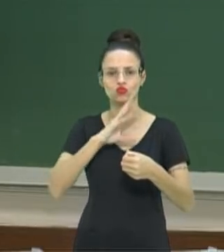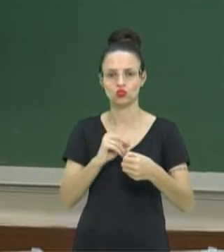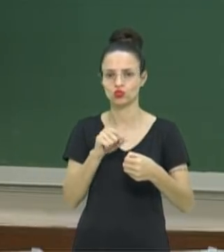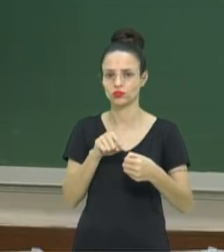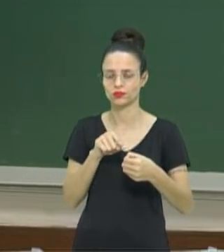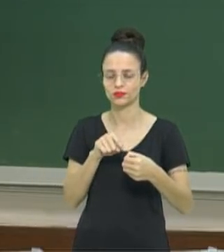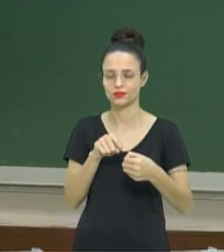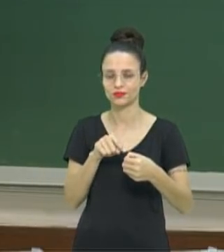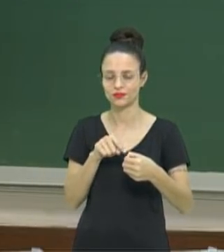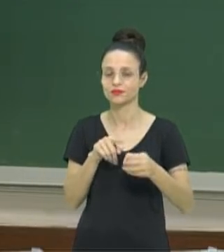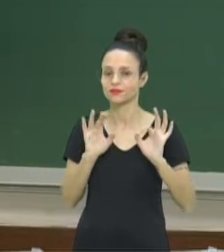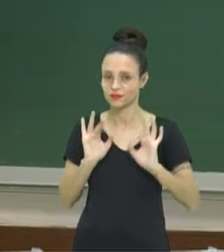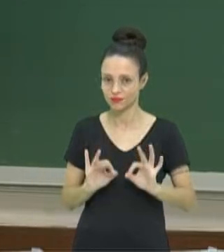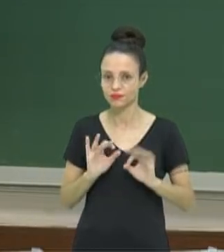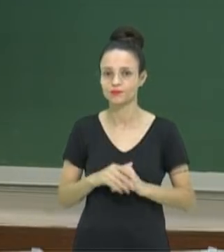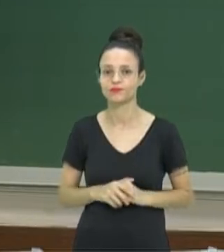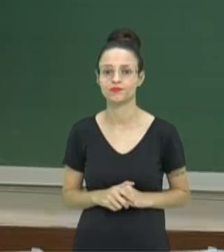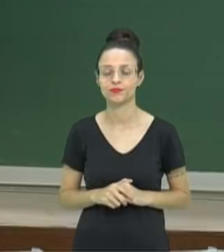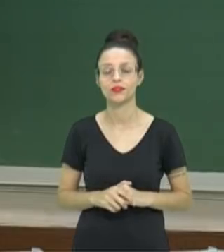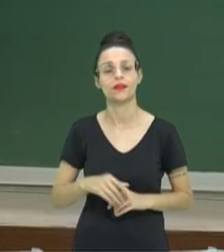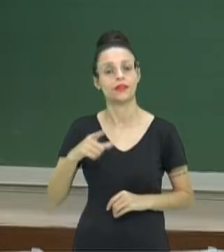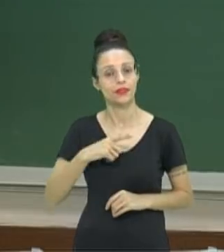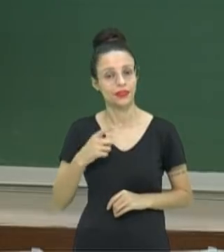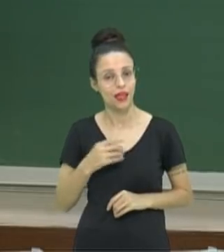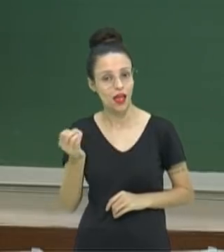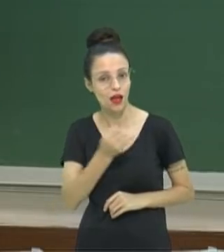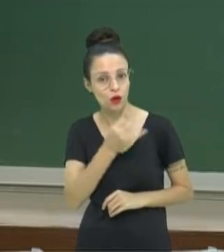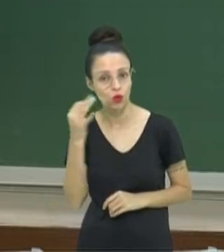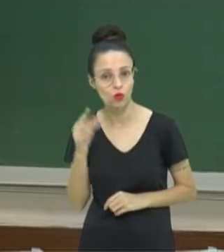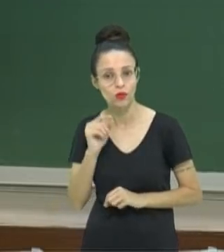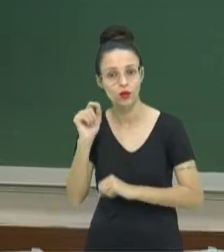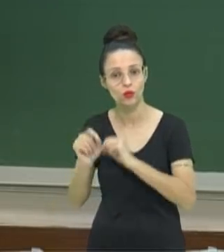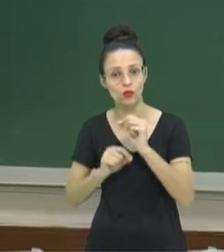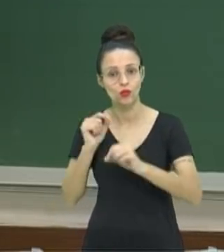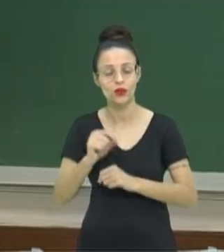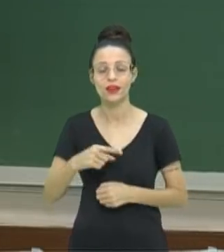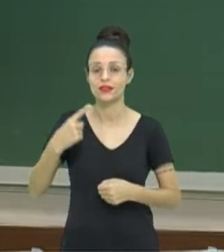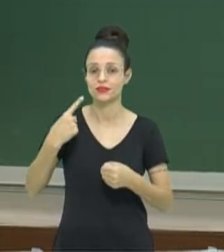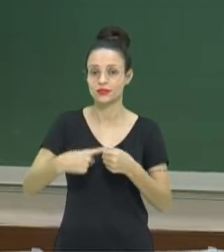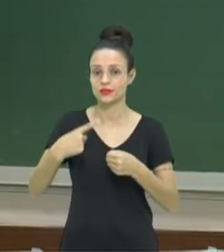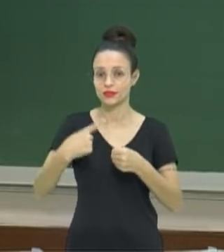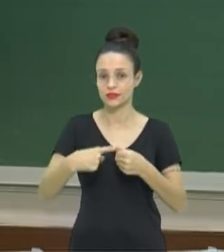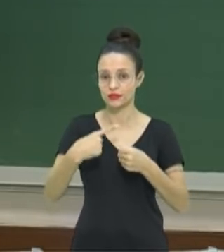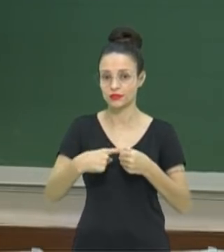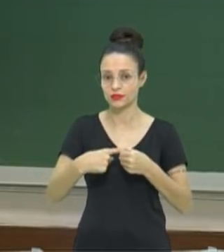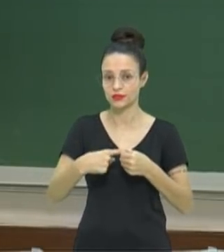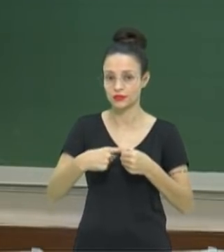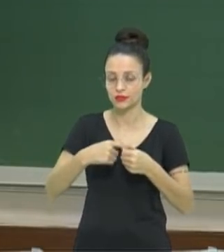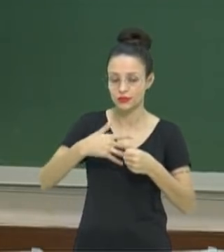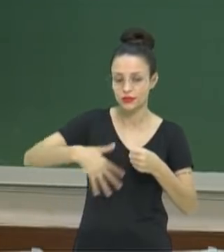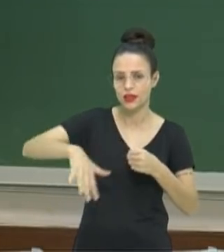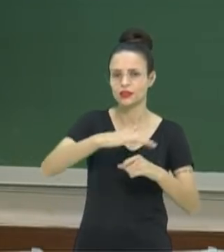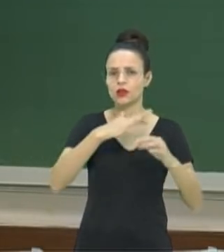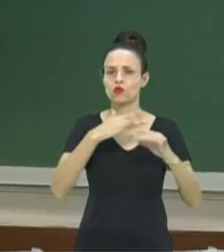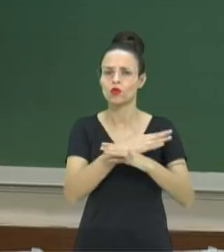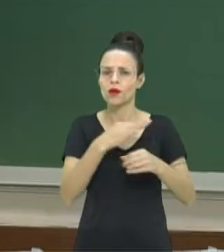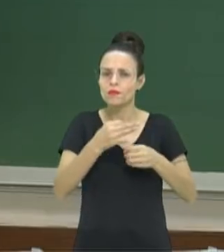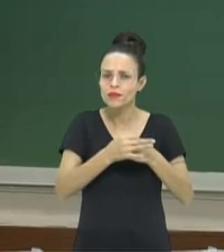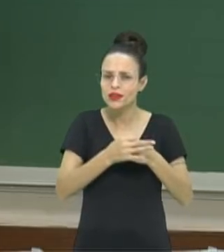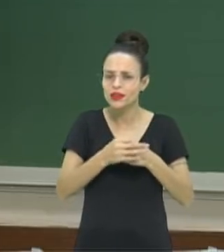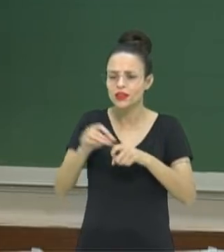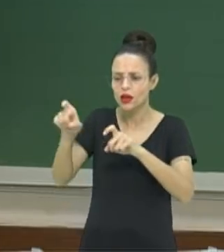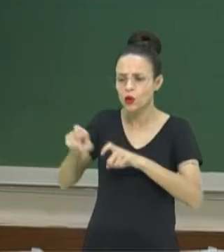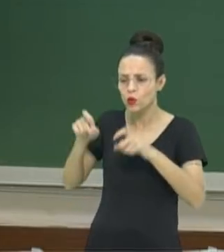município, certo? Existem outros que a cidade, ou seja, a parte urbana é bem pequenininha e a